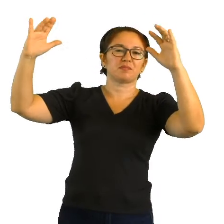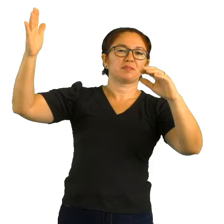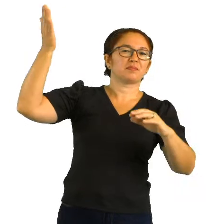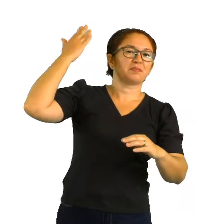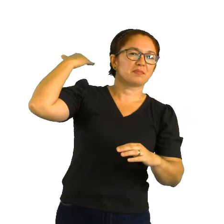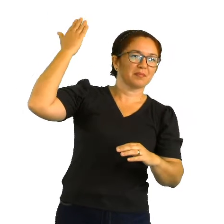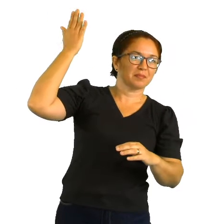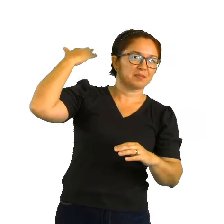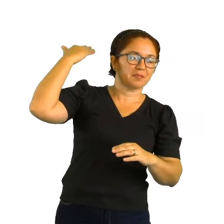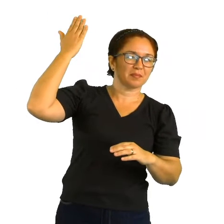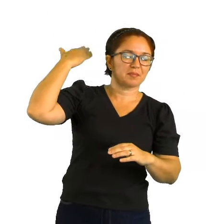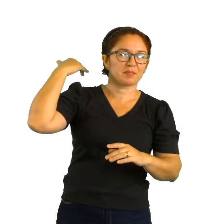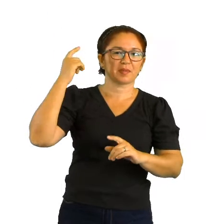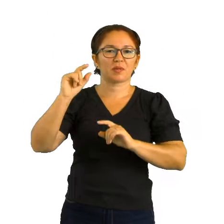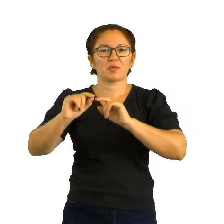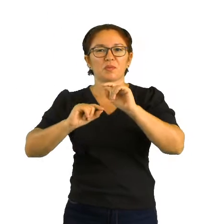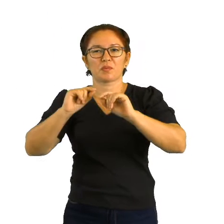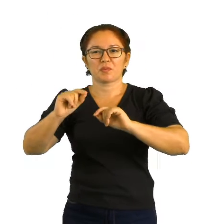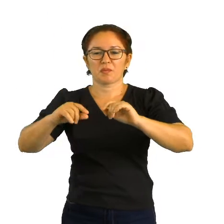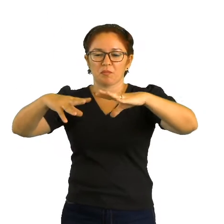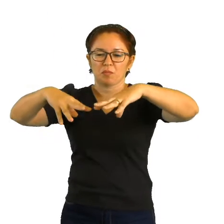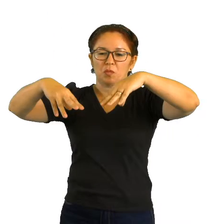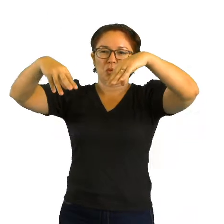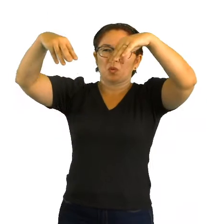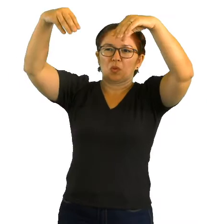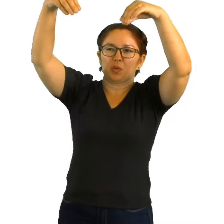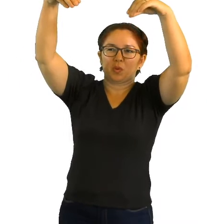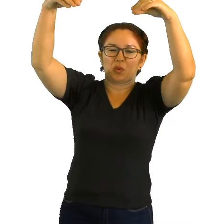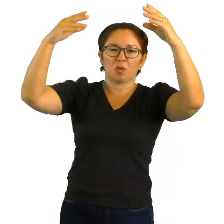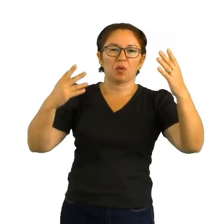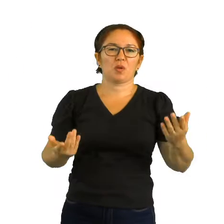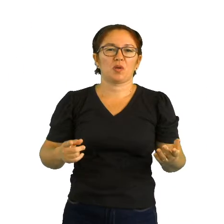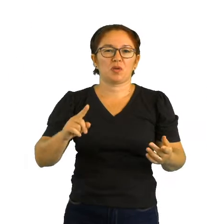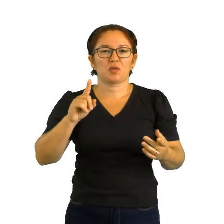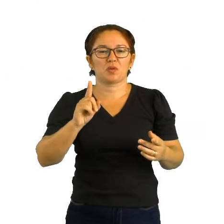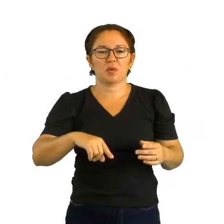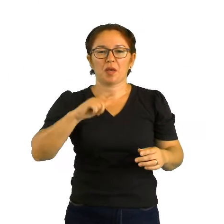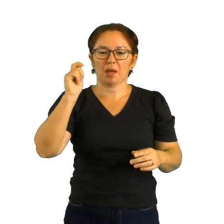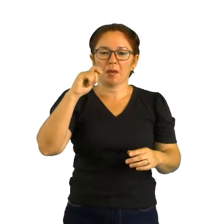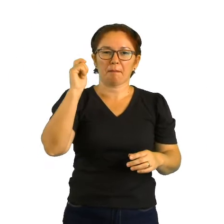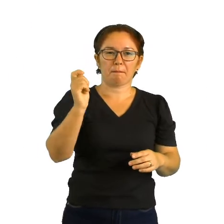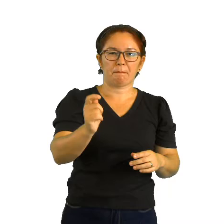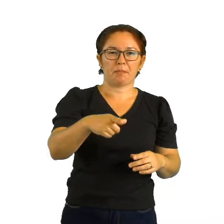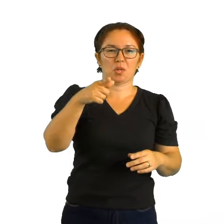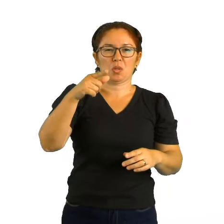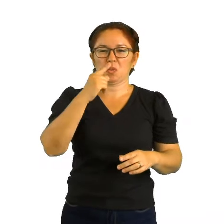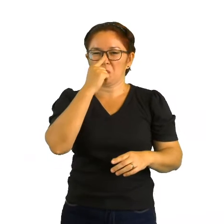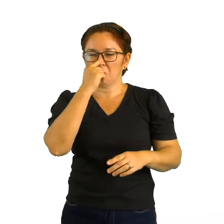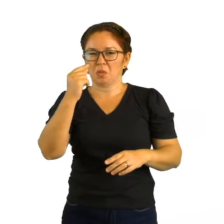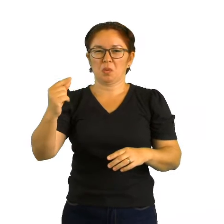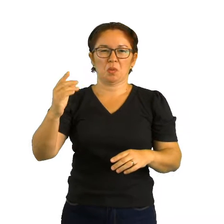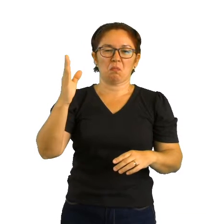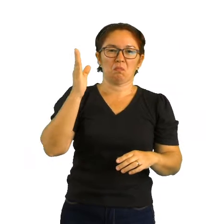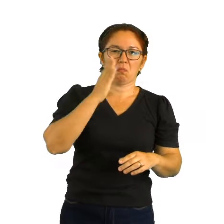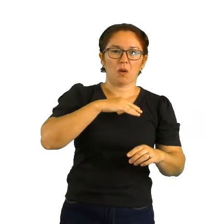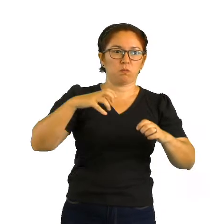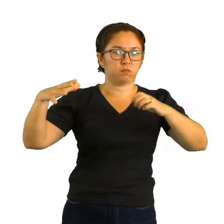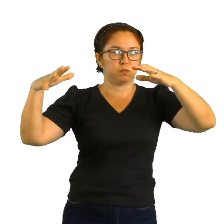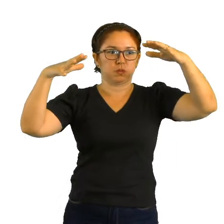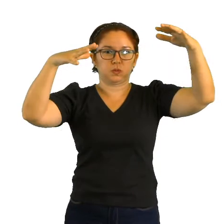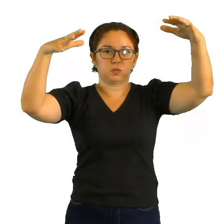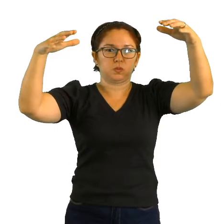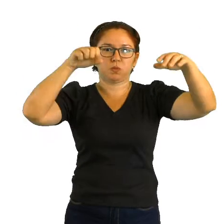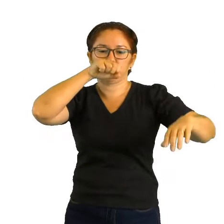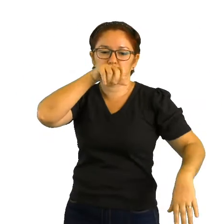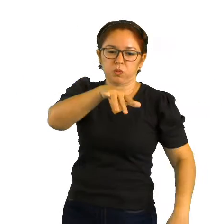príncipes, princesas, fadas, dragões, feiticeiros, dentre muitos